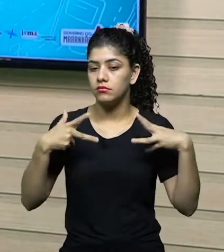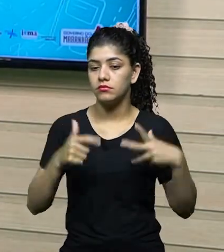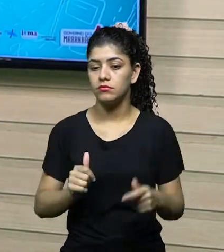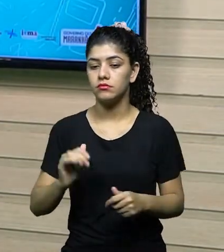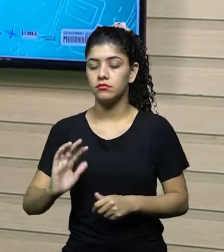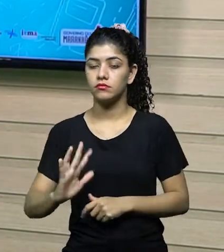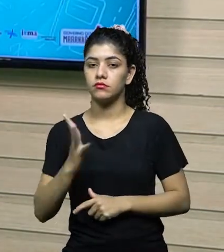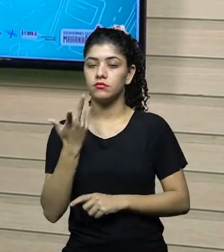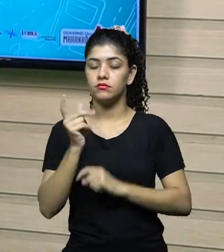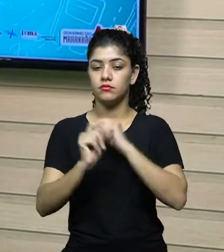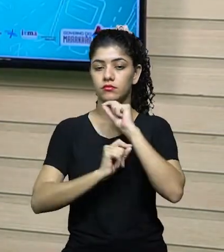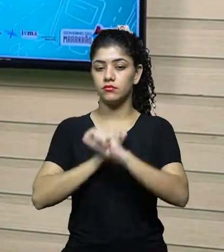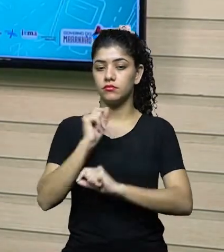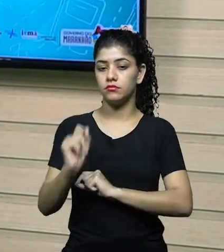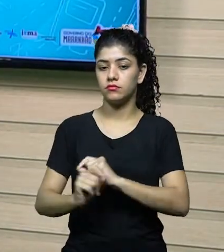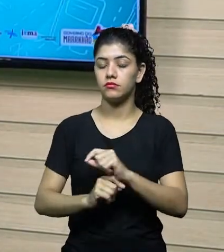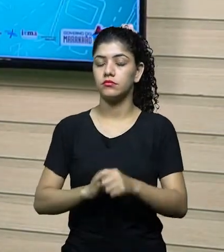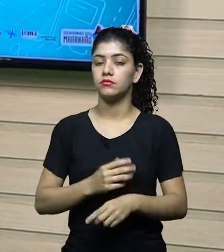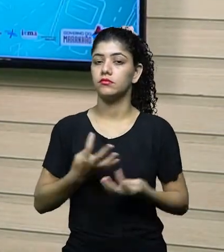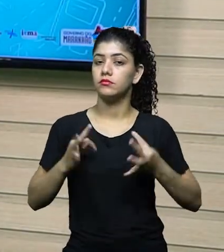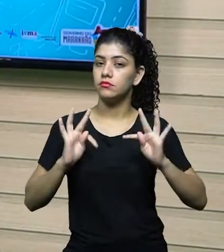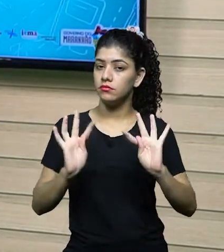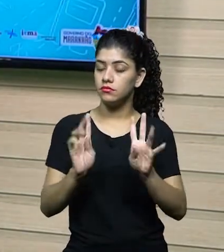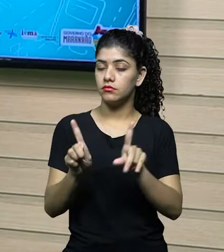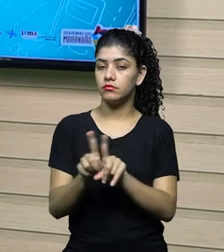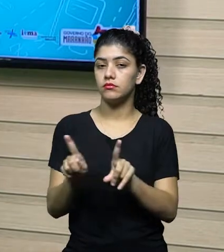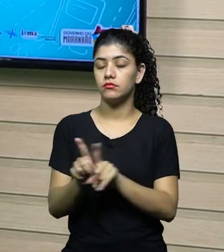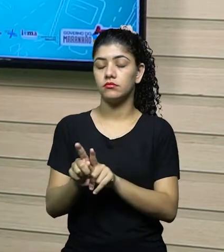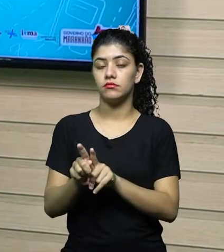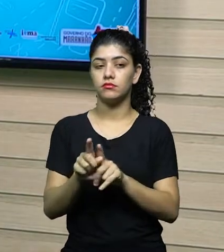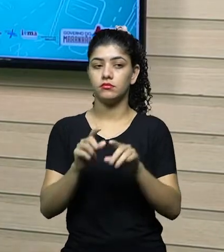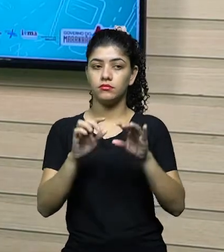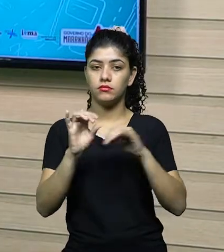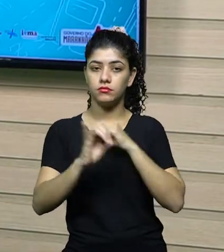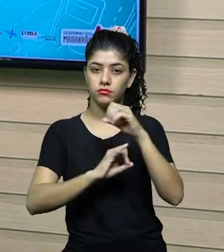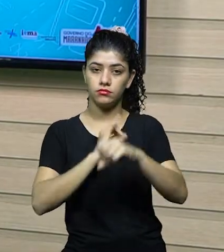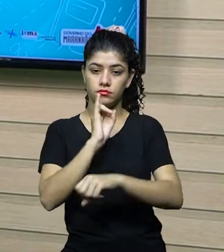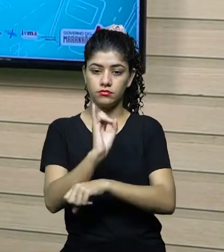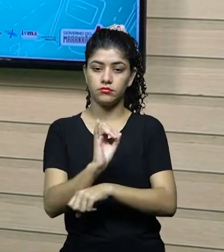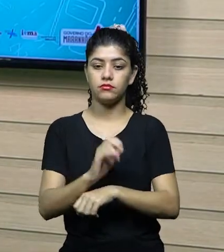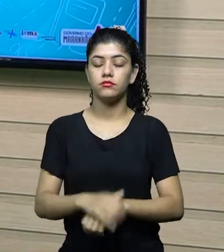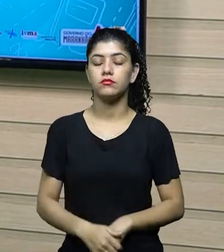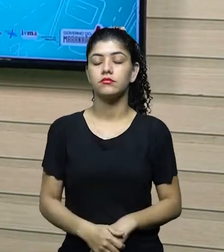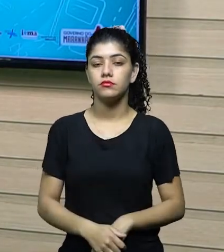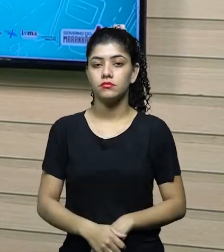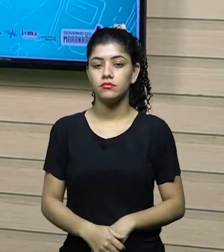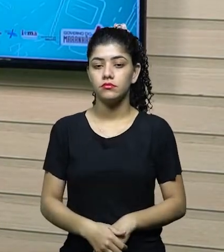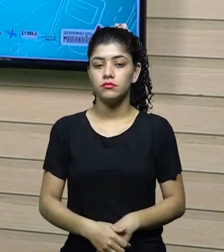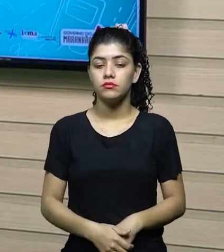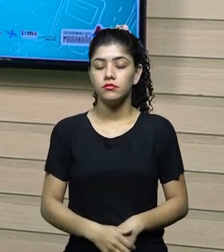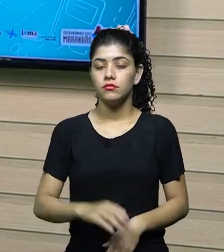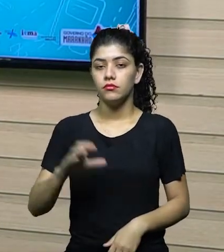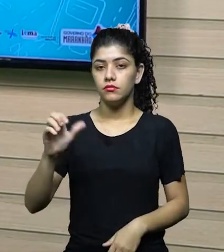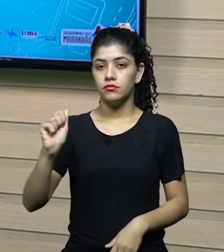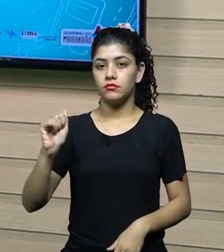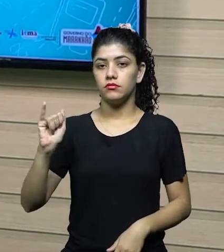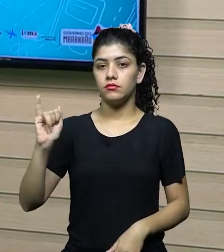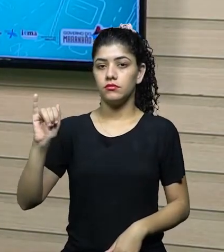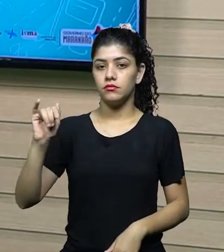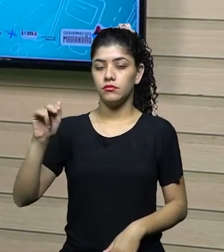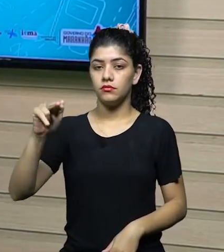isso acontece através da tecnologia e dos portais eletrônicos. Então, não só a Caixa